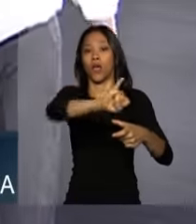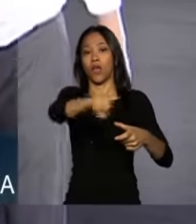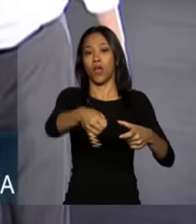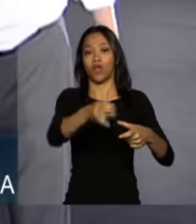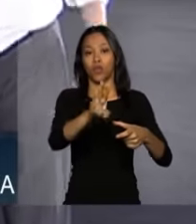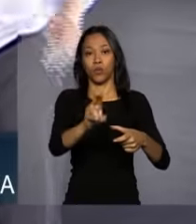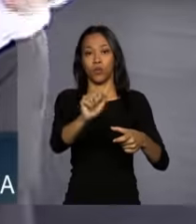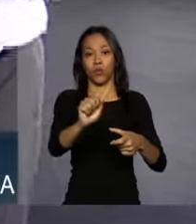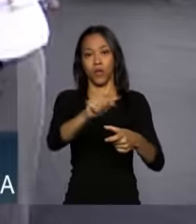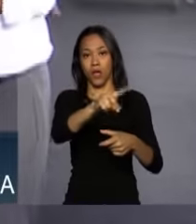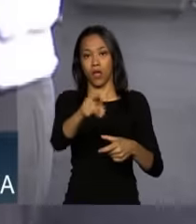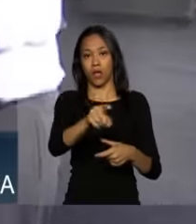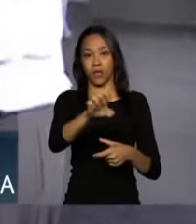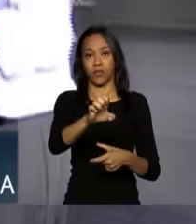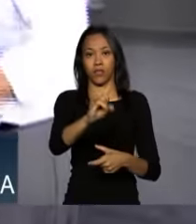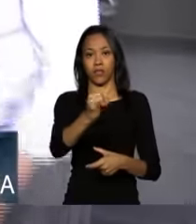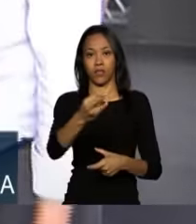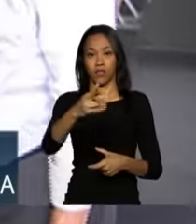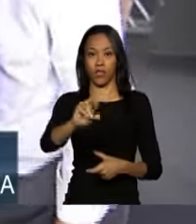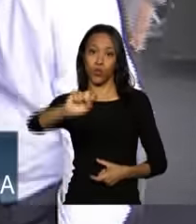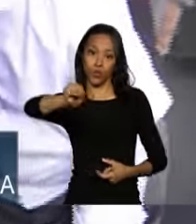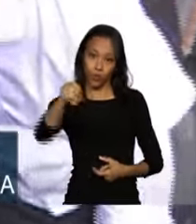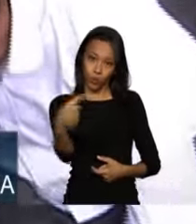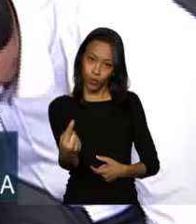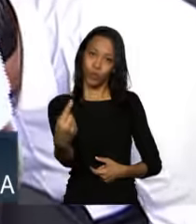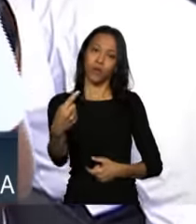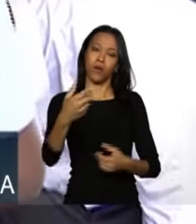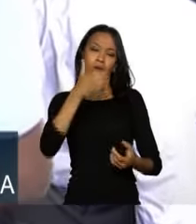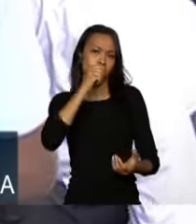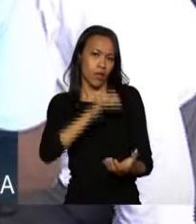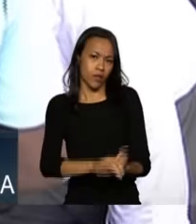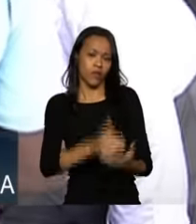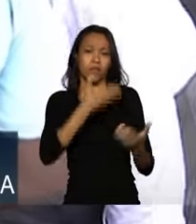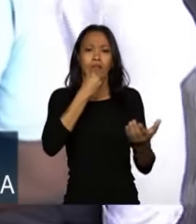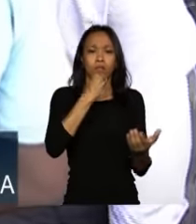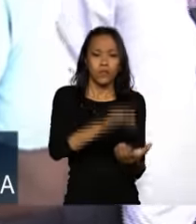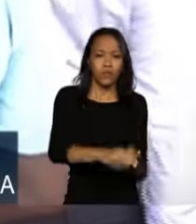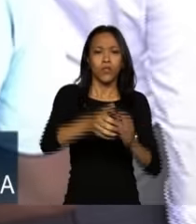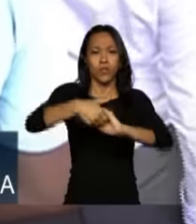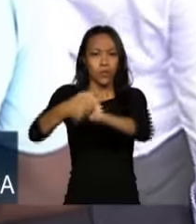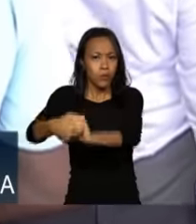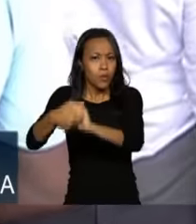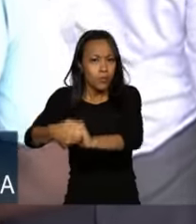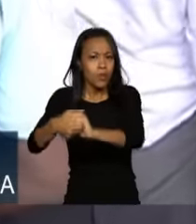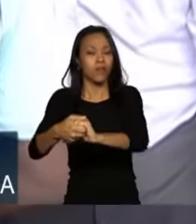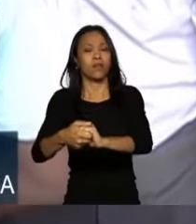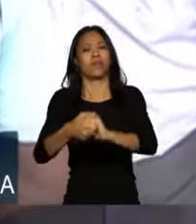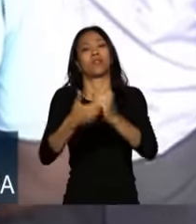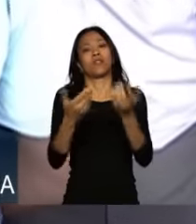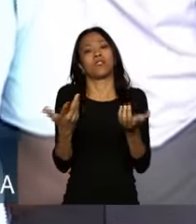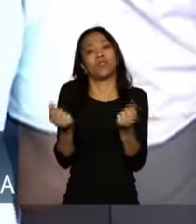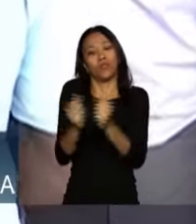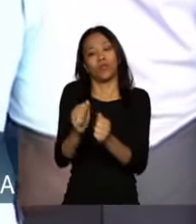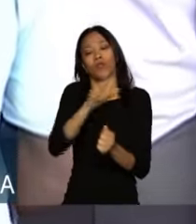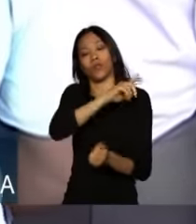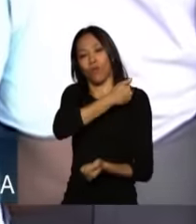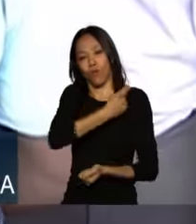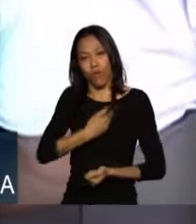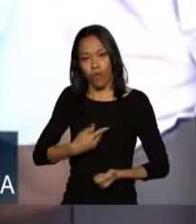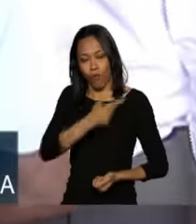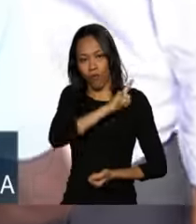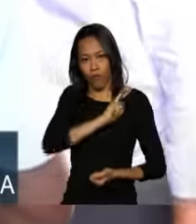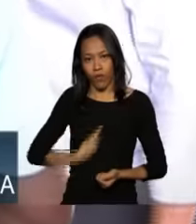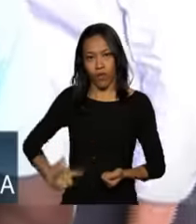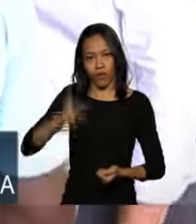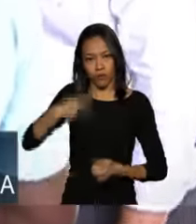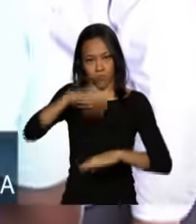as chaves, está recebendo os cumprimentos, o marido, os filhos, do governador da Bahia, Rui Costa, e da presidenta Dilma Rousseff.